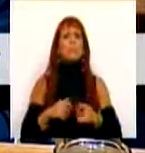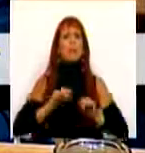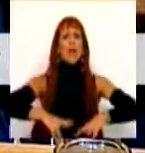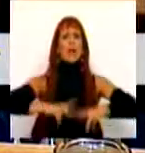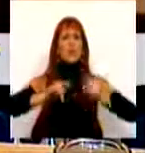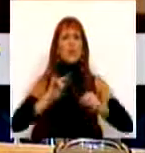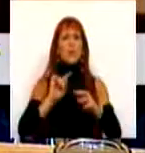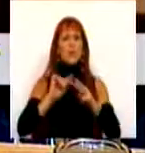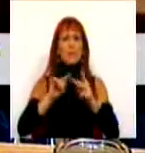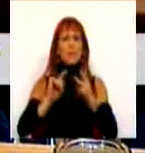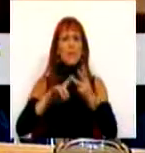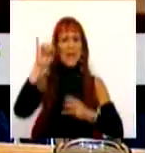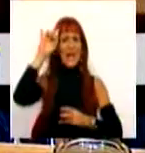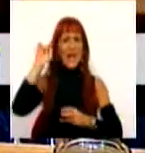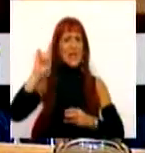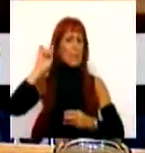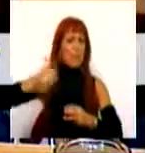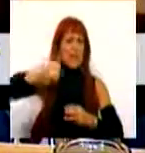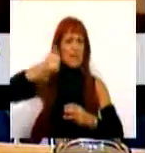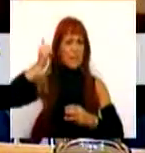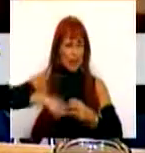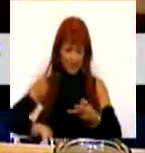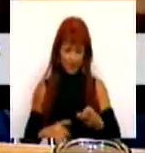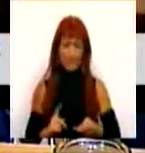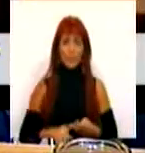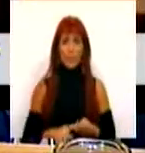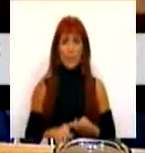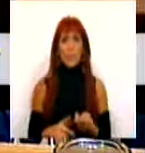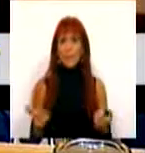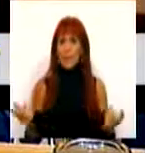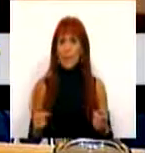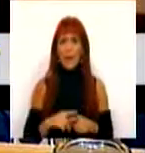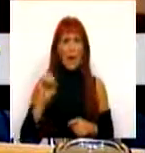desenvolvimento, três ideias-chave principais.